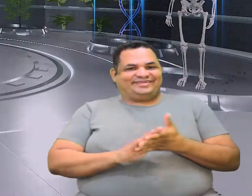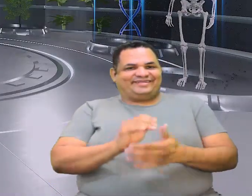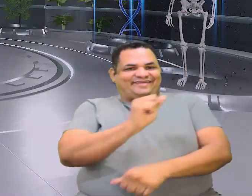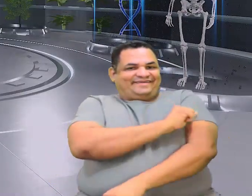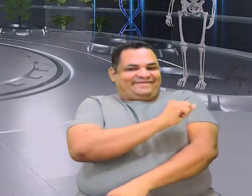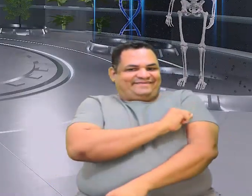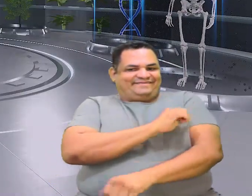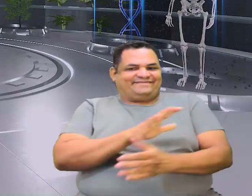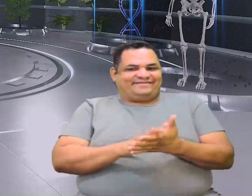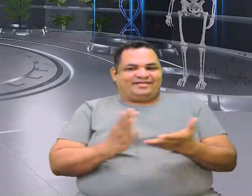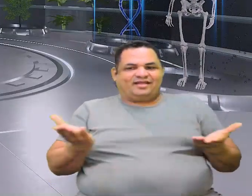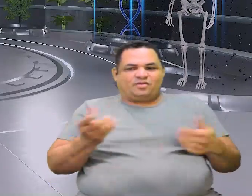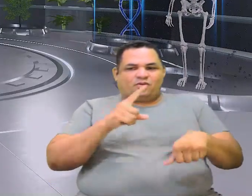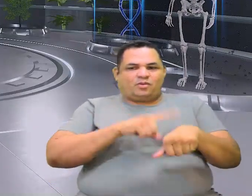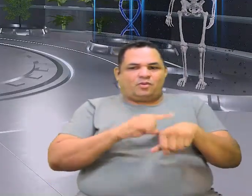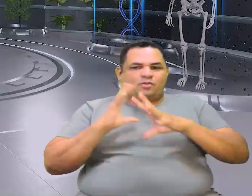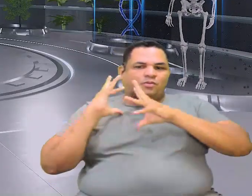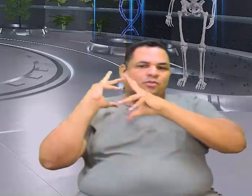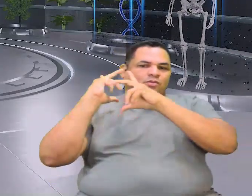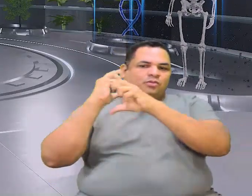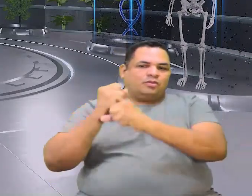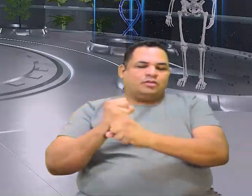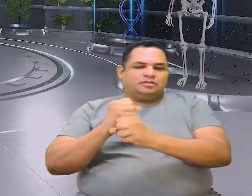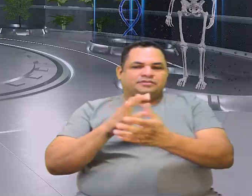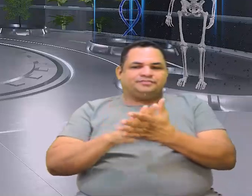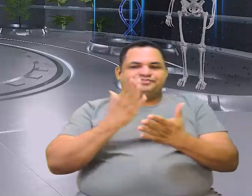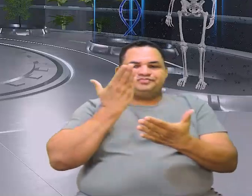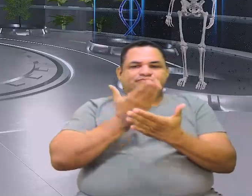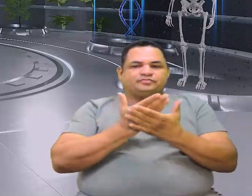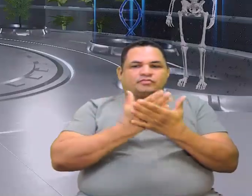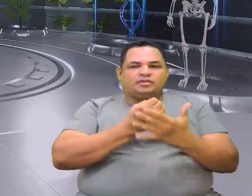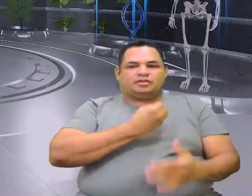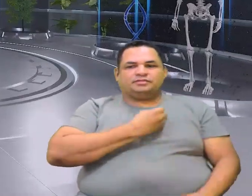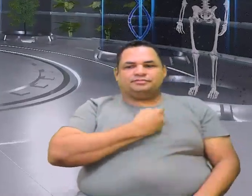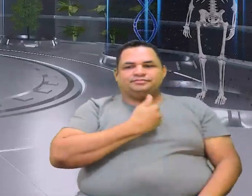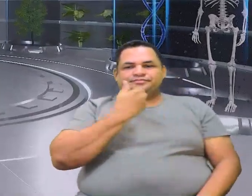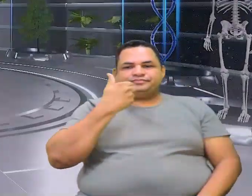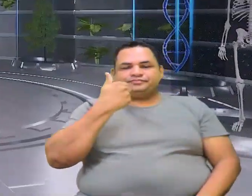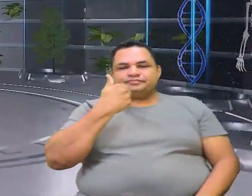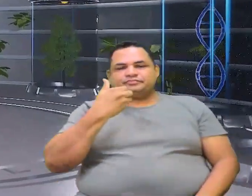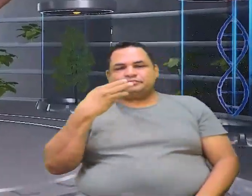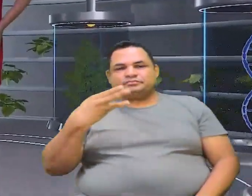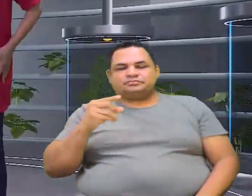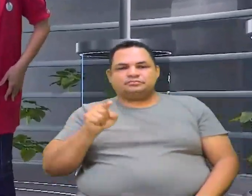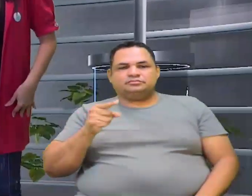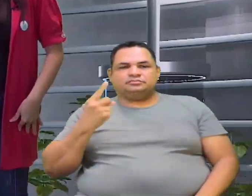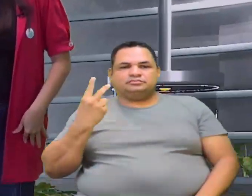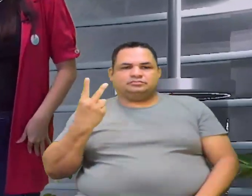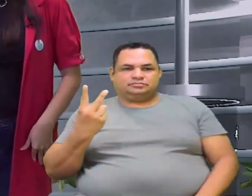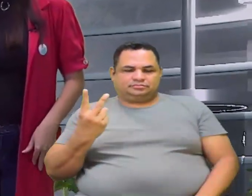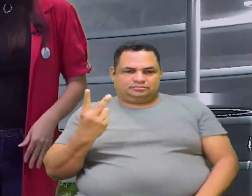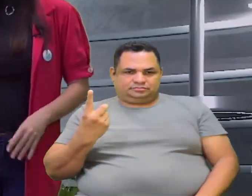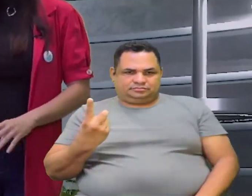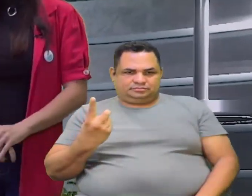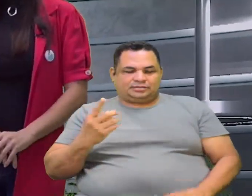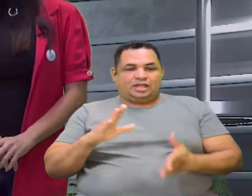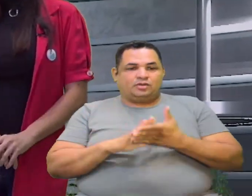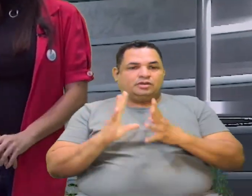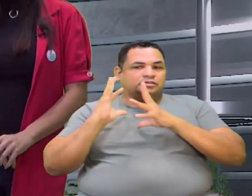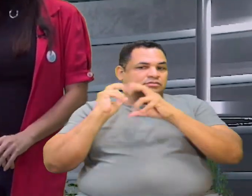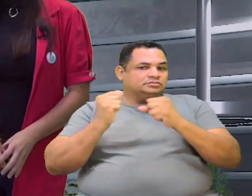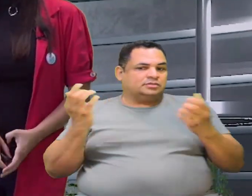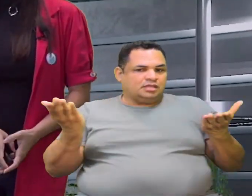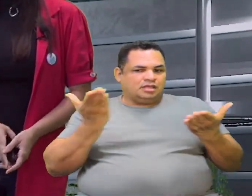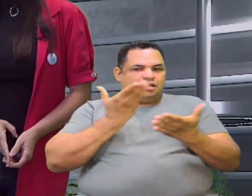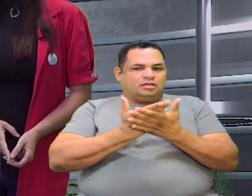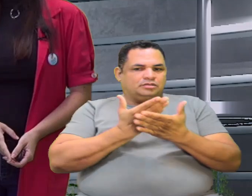agora é a nossa hora de revisarmos a nossa aula 13.1, porque essa é a nossa aula 13.2. Tudo